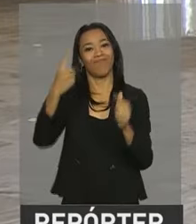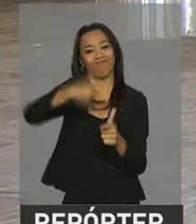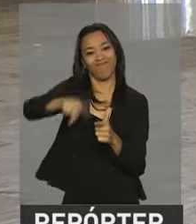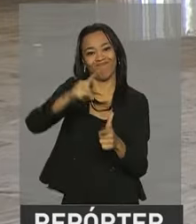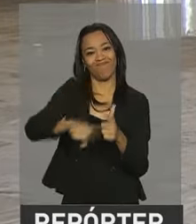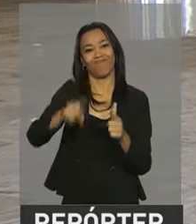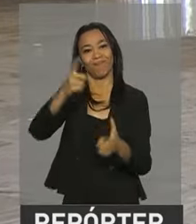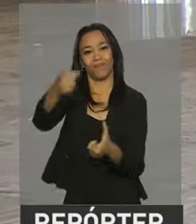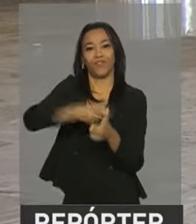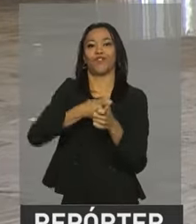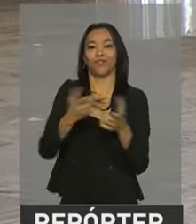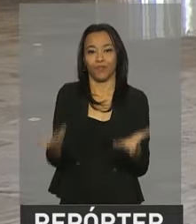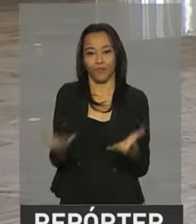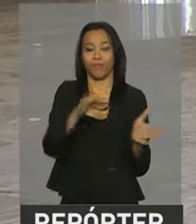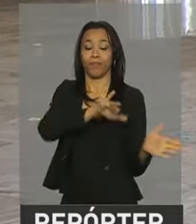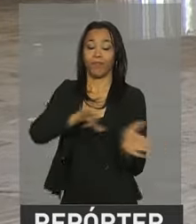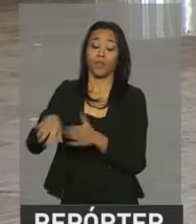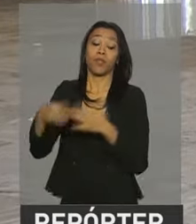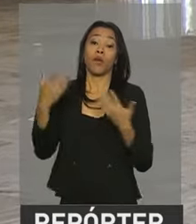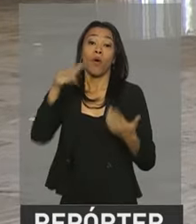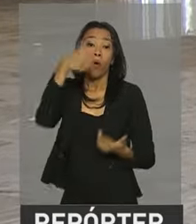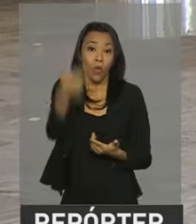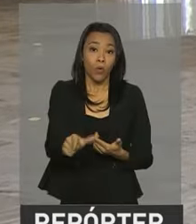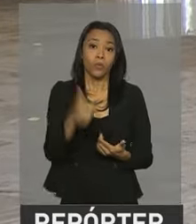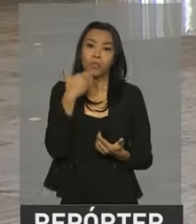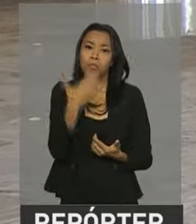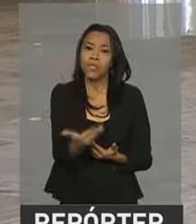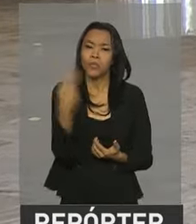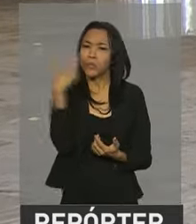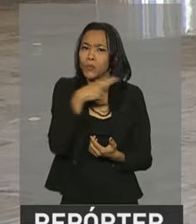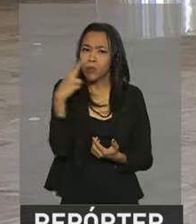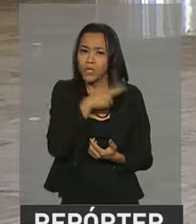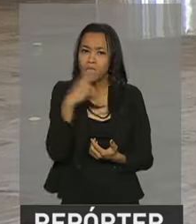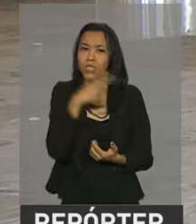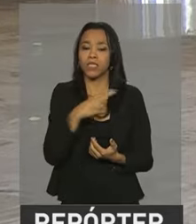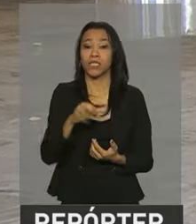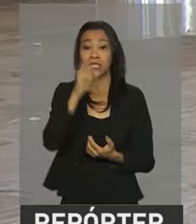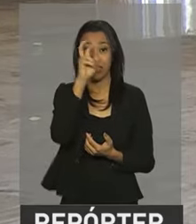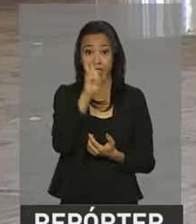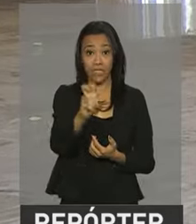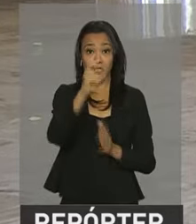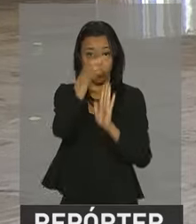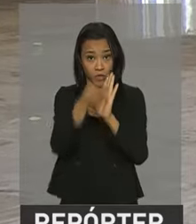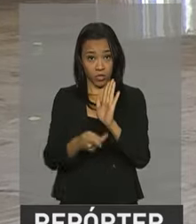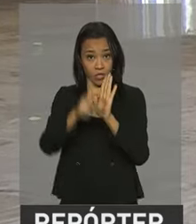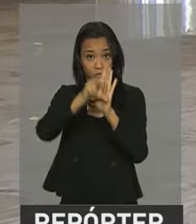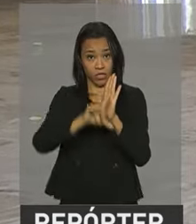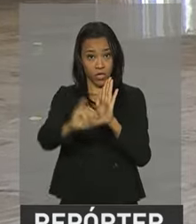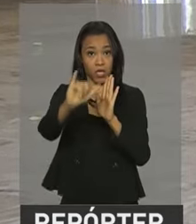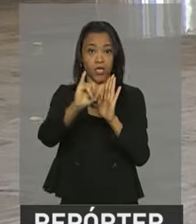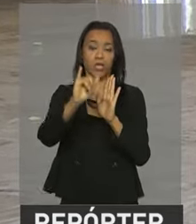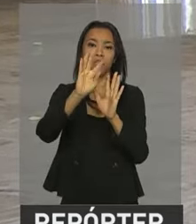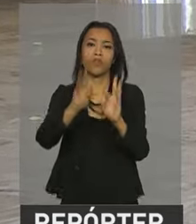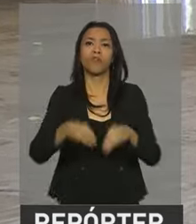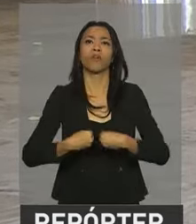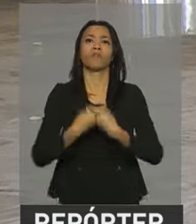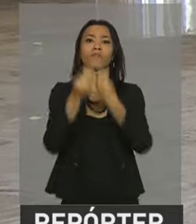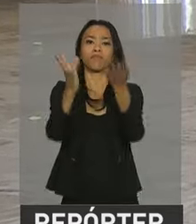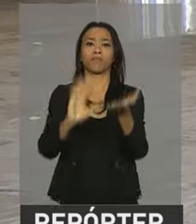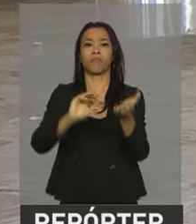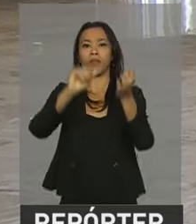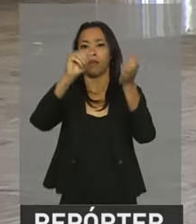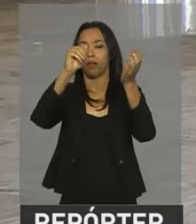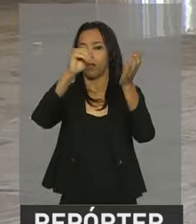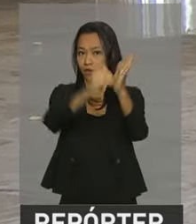medidas com o pedido de urgência que foi retirado de algumas de cinco projetos de lei que tramitavam na câmara dos deputados e que estavam